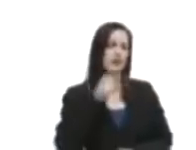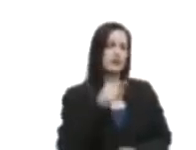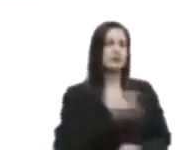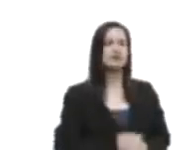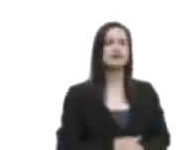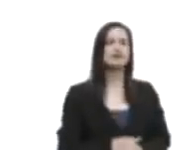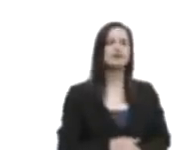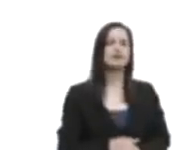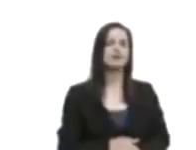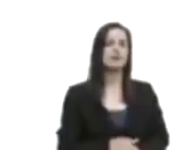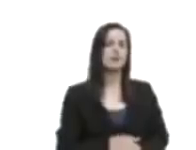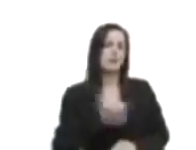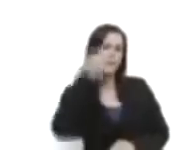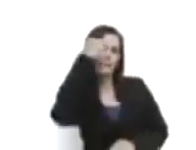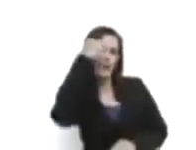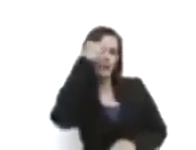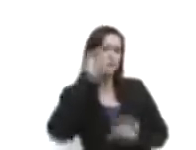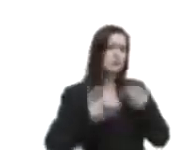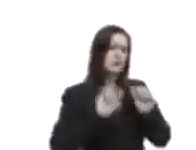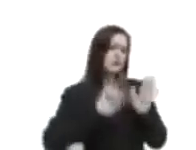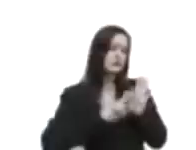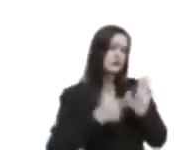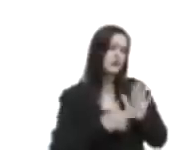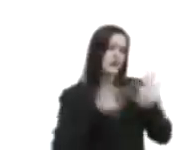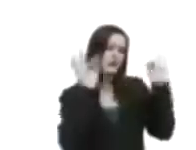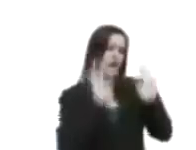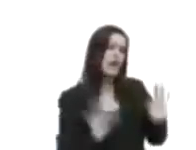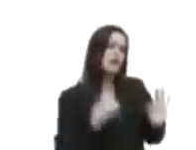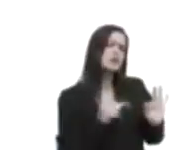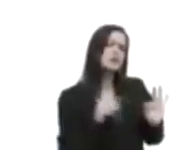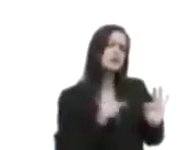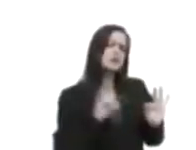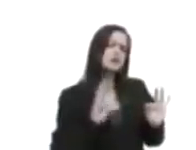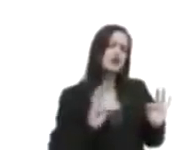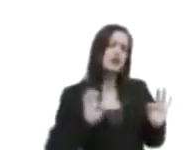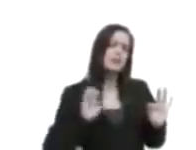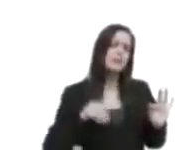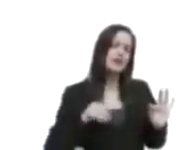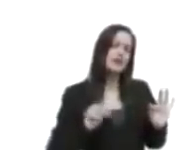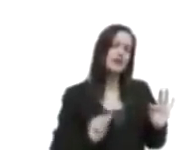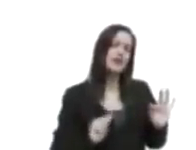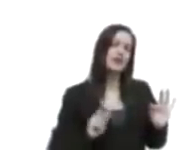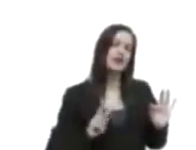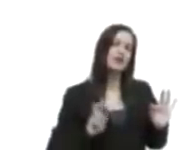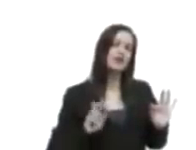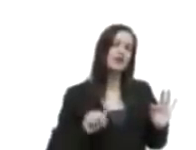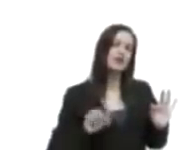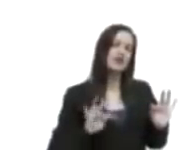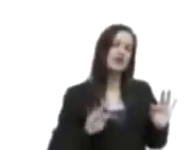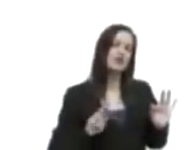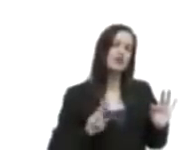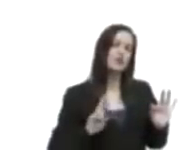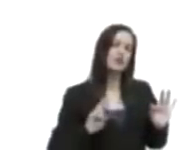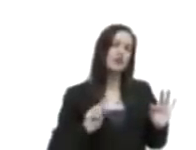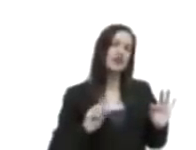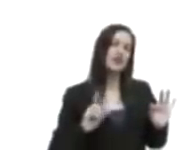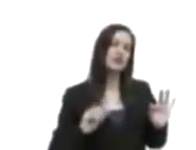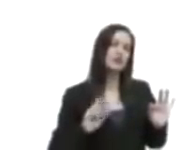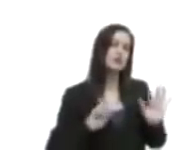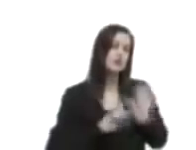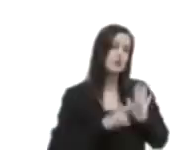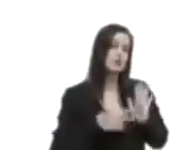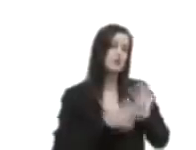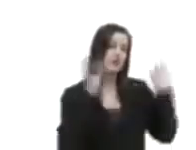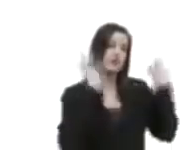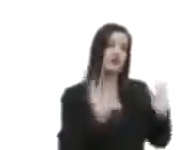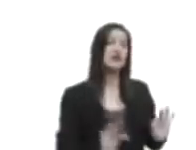pensar ou estudar o que são as bem-aventuranças? As bem-aventuranças são as características